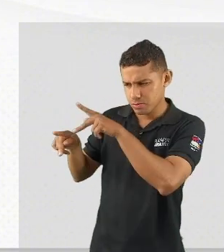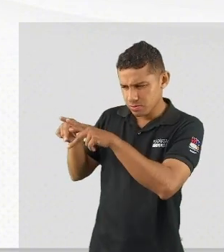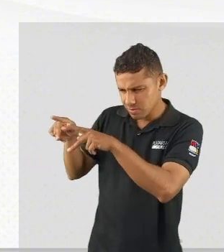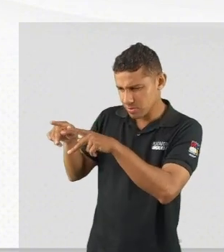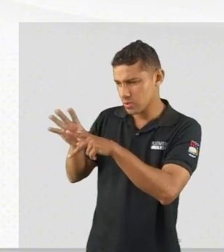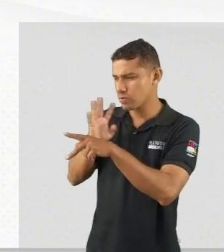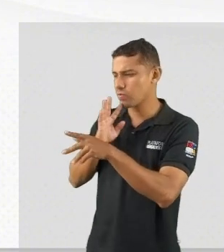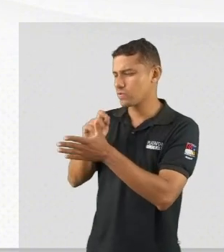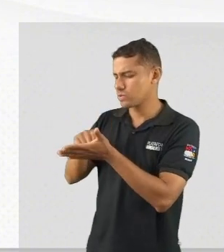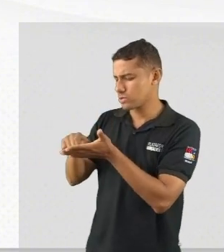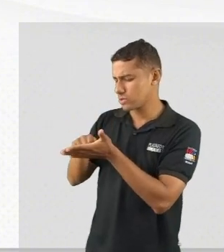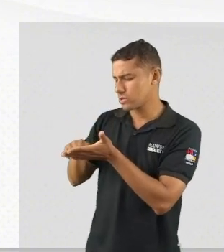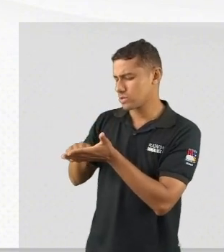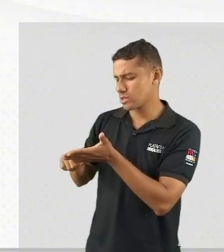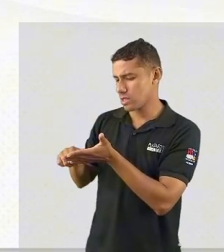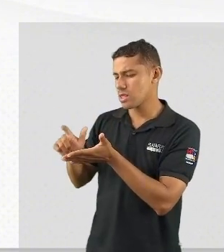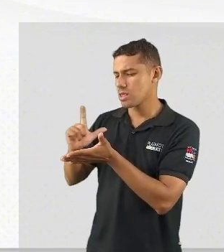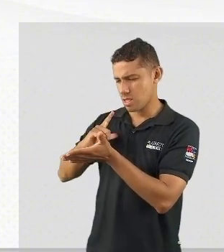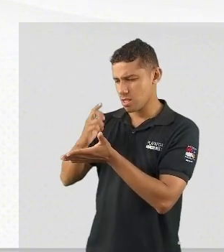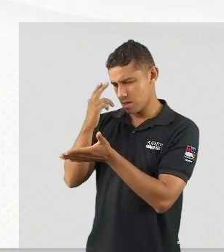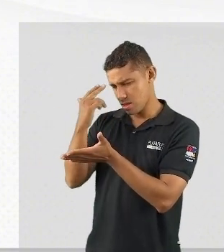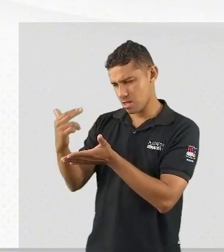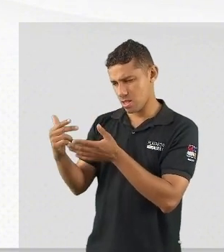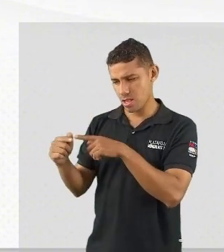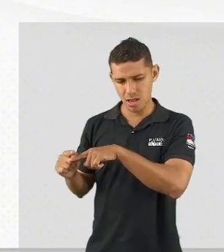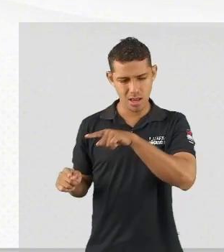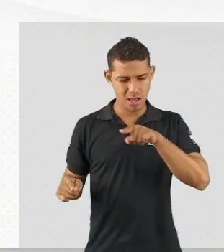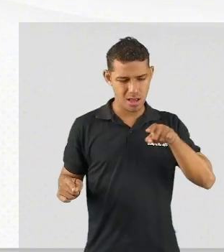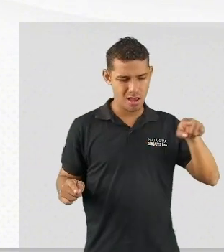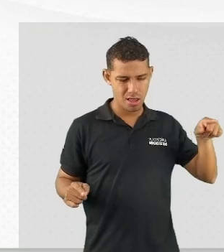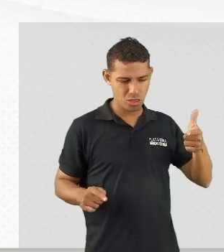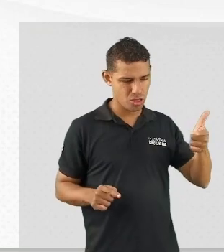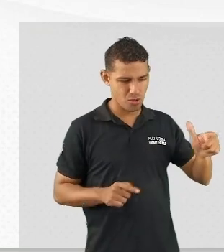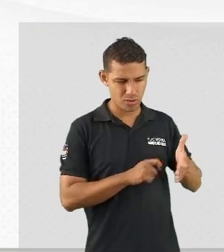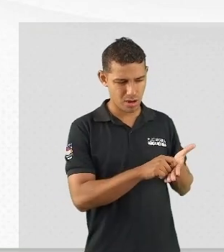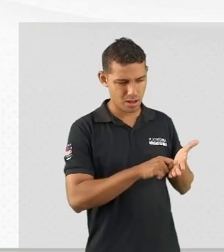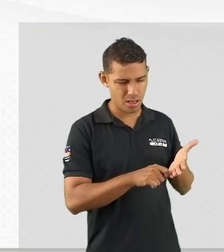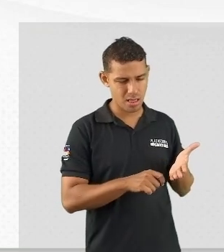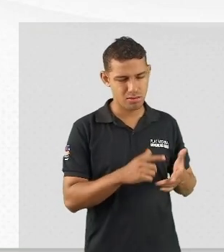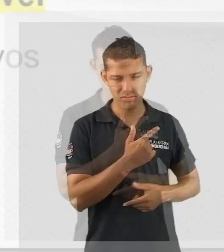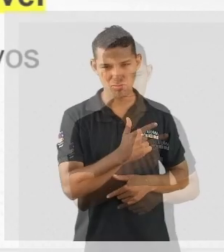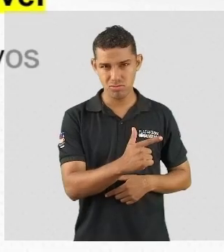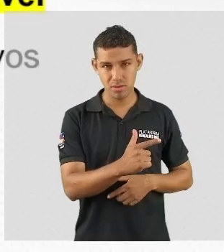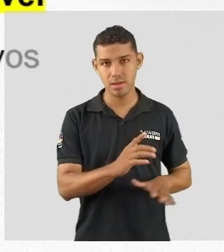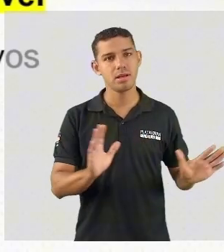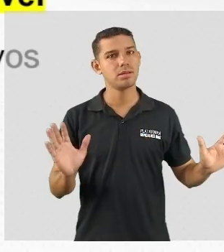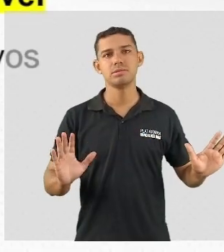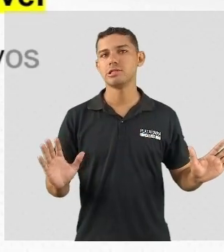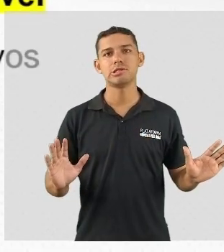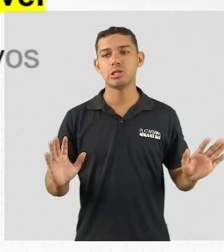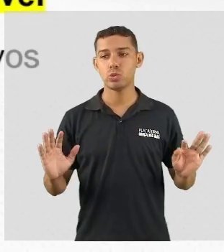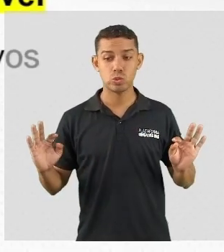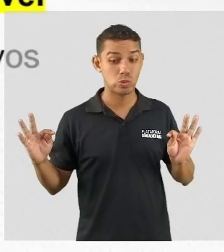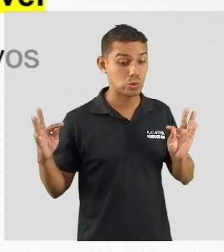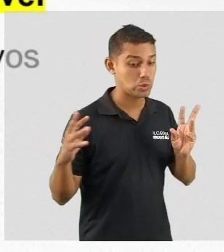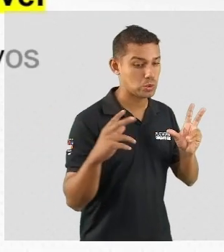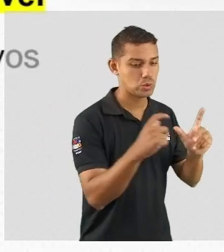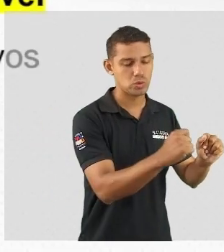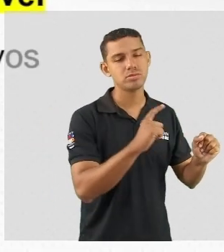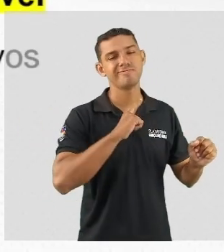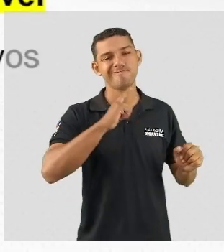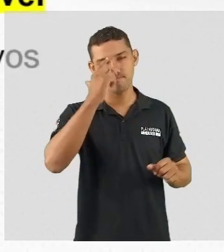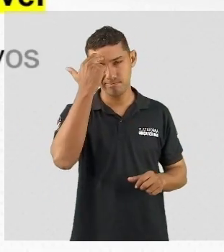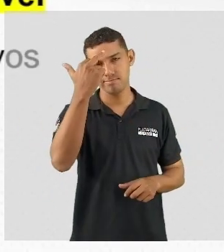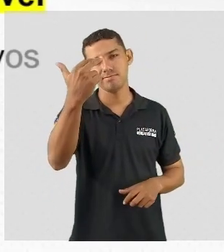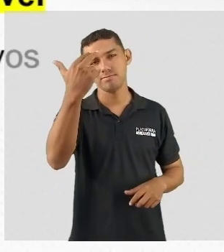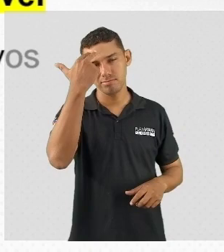têm história. E não é verdade. Todos os povos têm história. Então nós não podemos pensar, nós